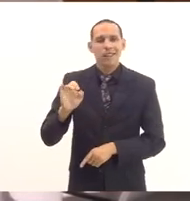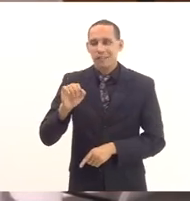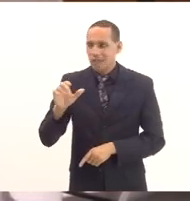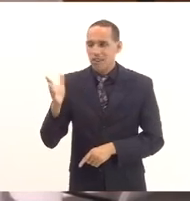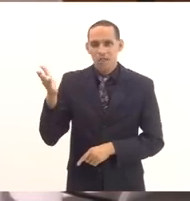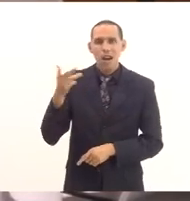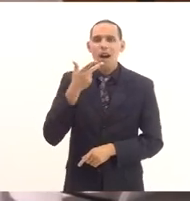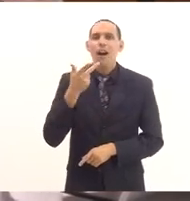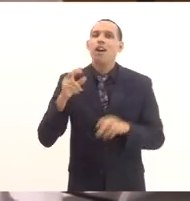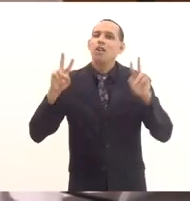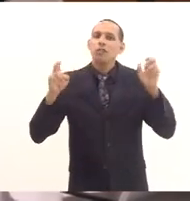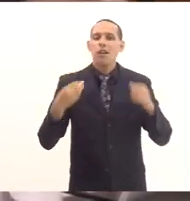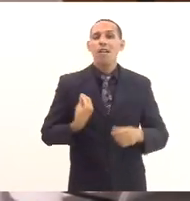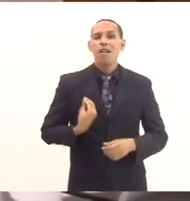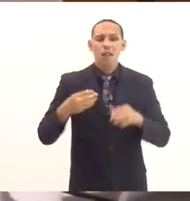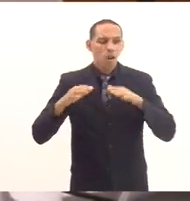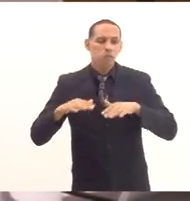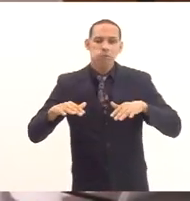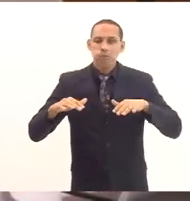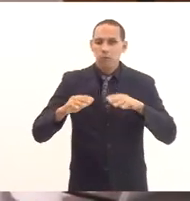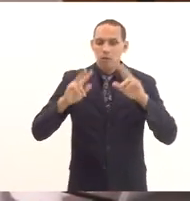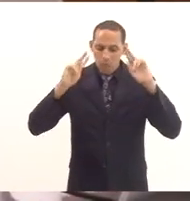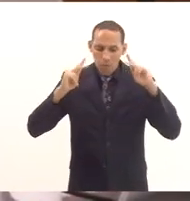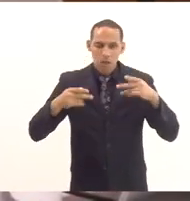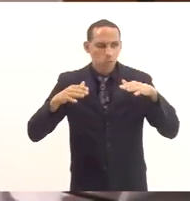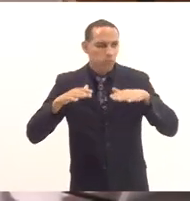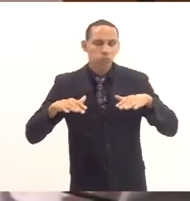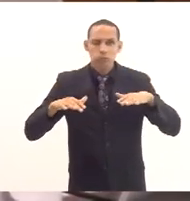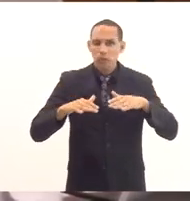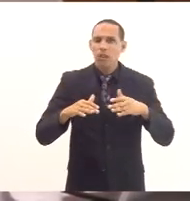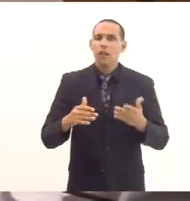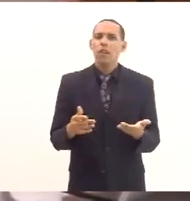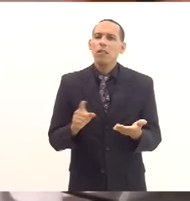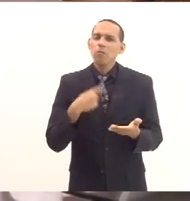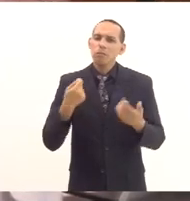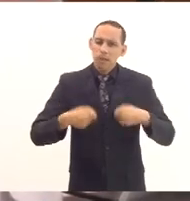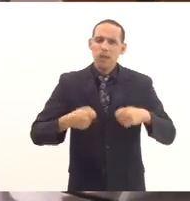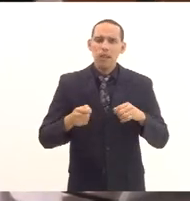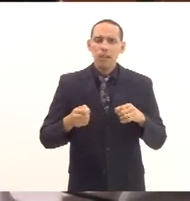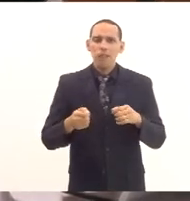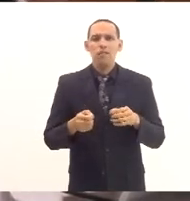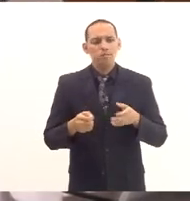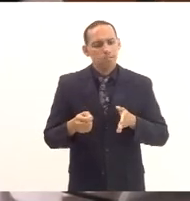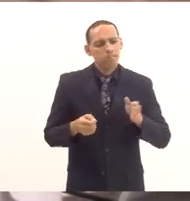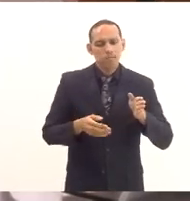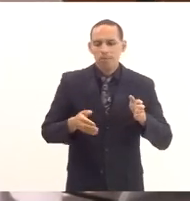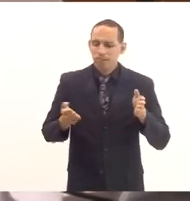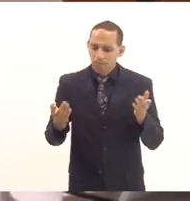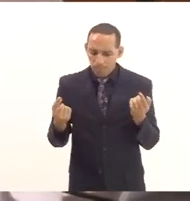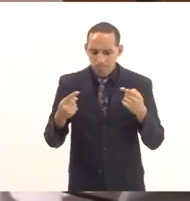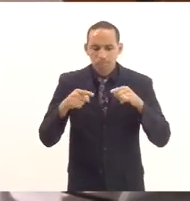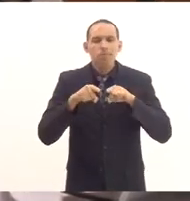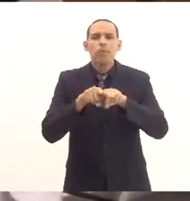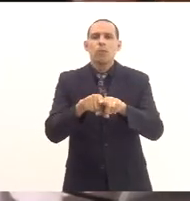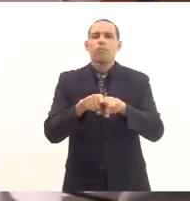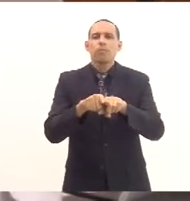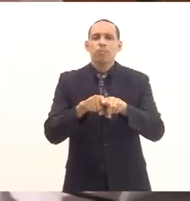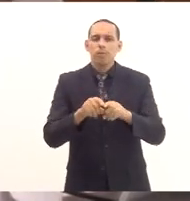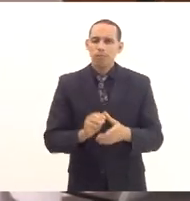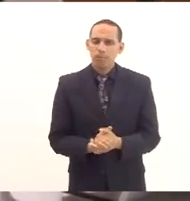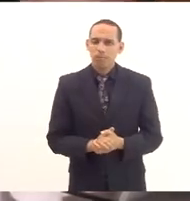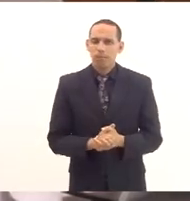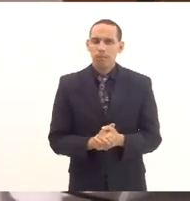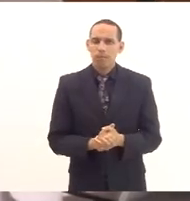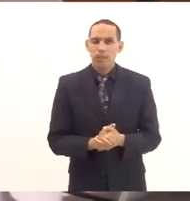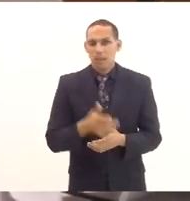todo ser humano então especializa em caminhar caminhar de todos os lados não somente em relação a acuidade